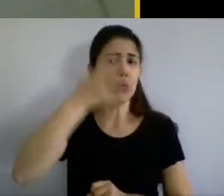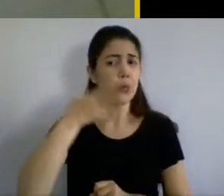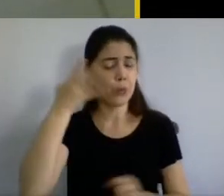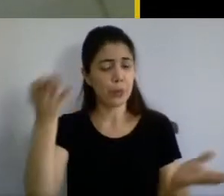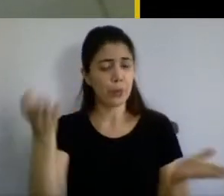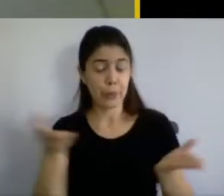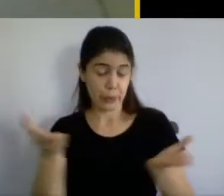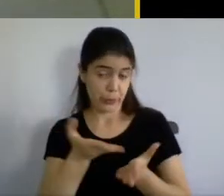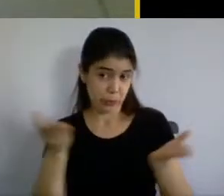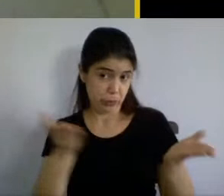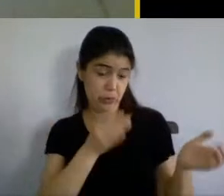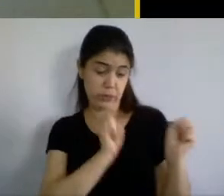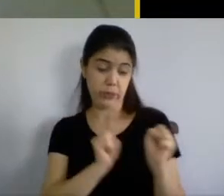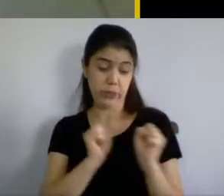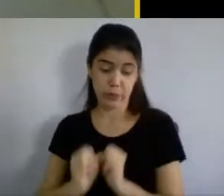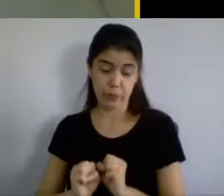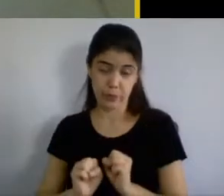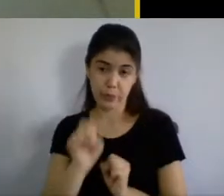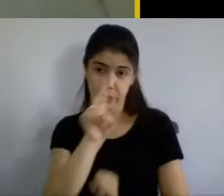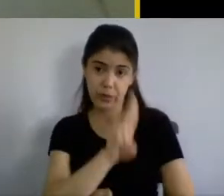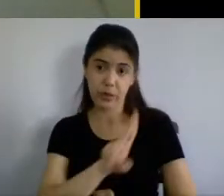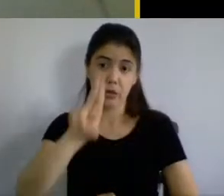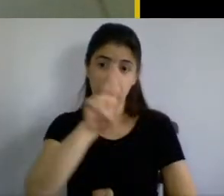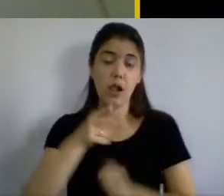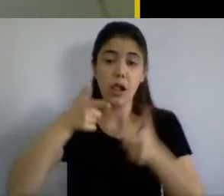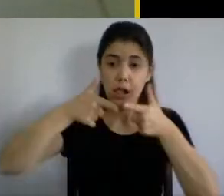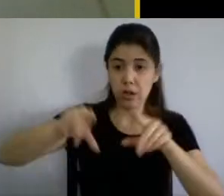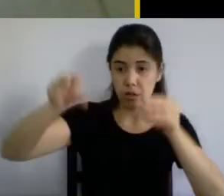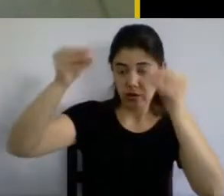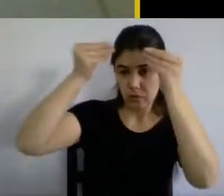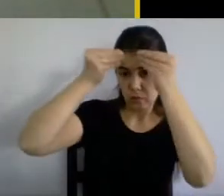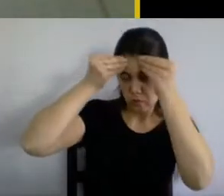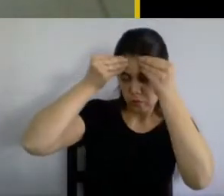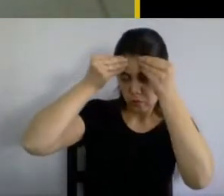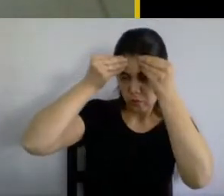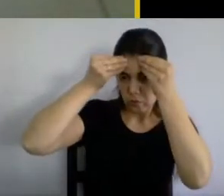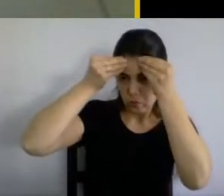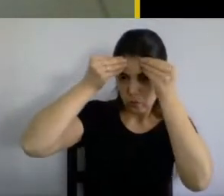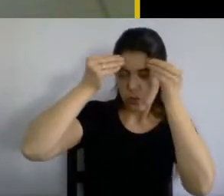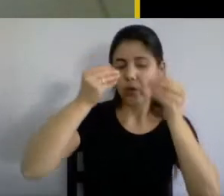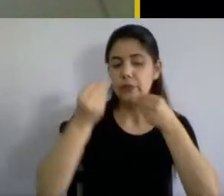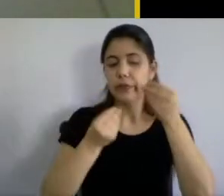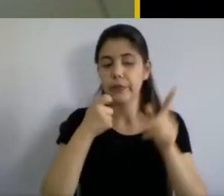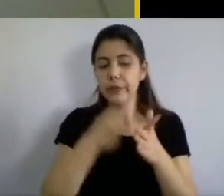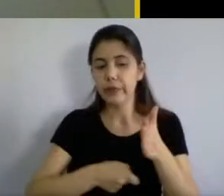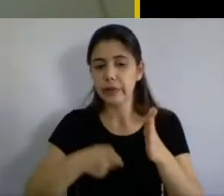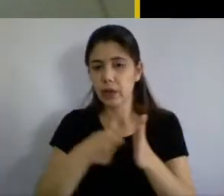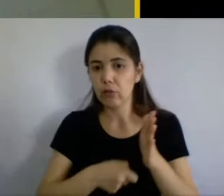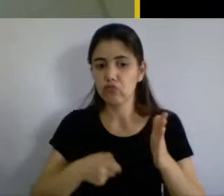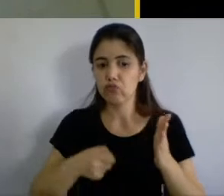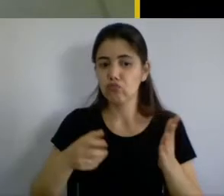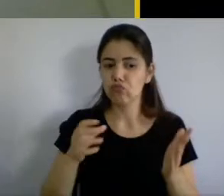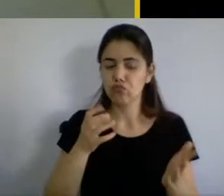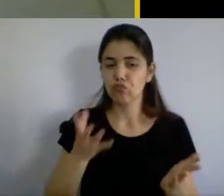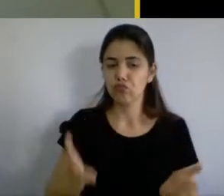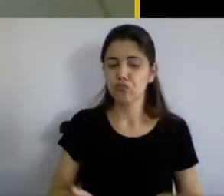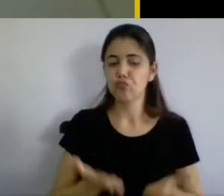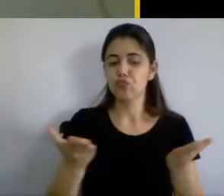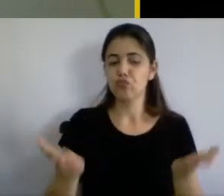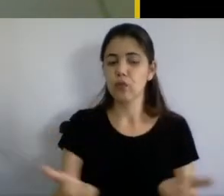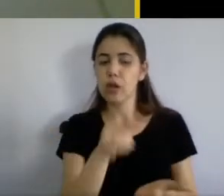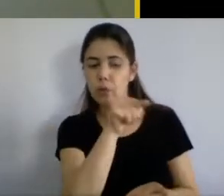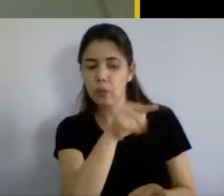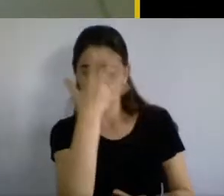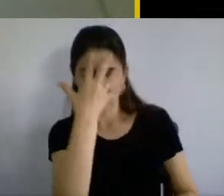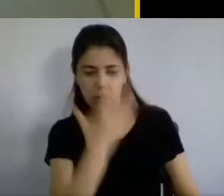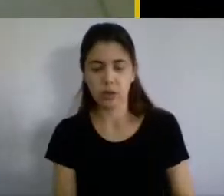pela linguagem na tentativa de manutenção de visões deterministas ou impositivas em relação ao outro e suas